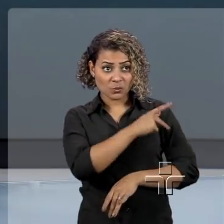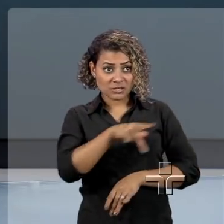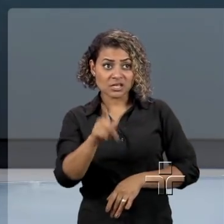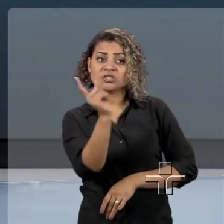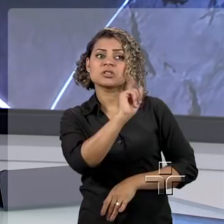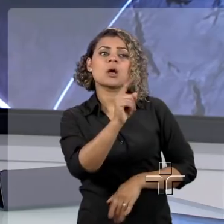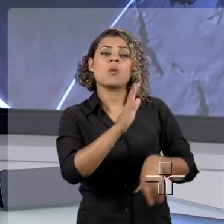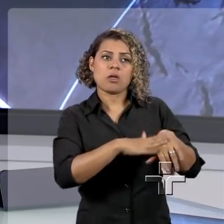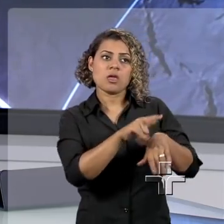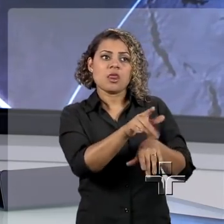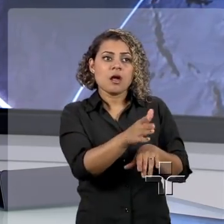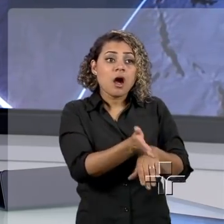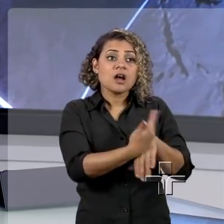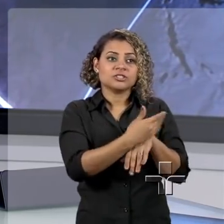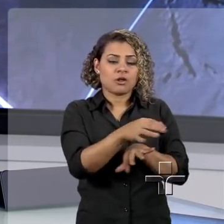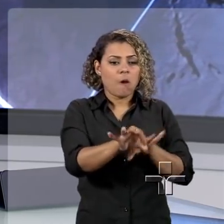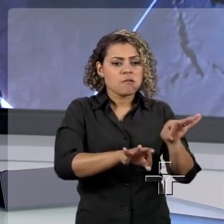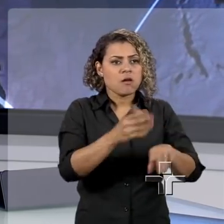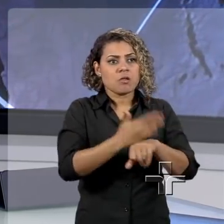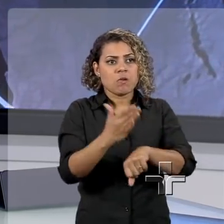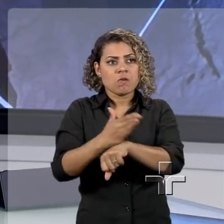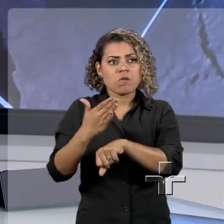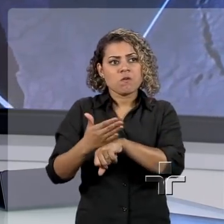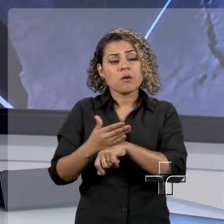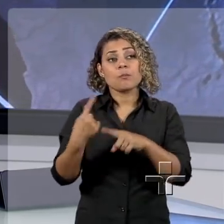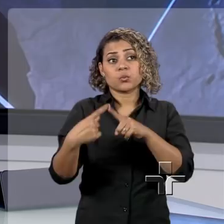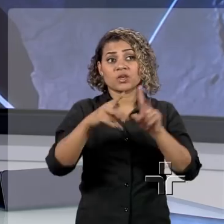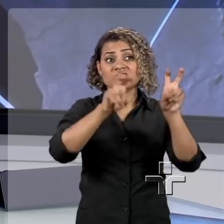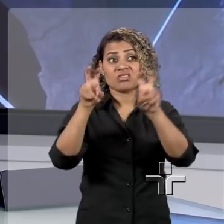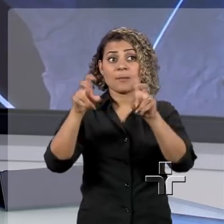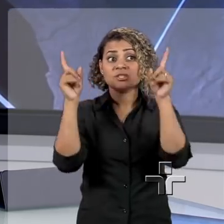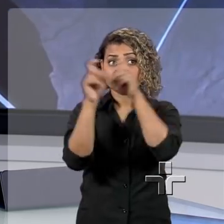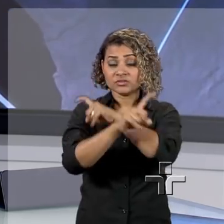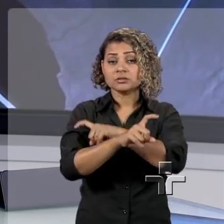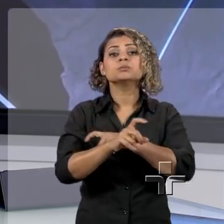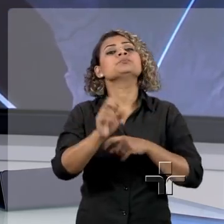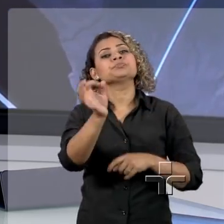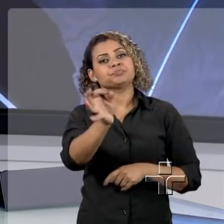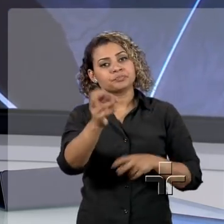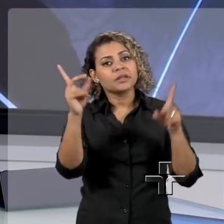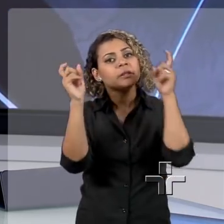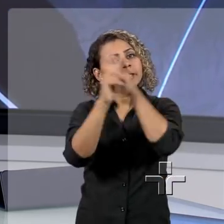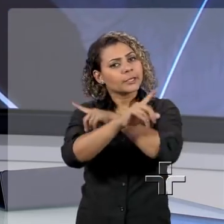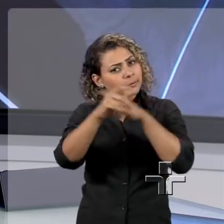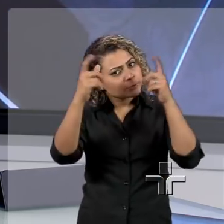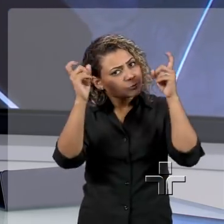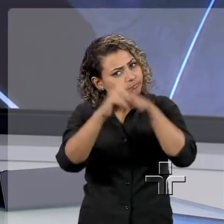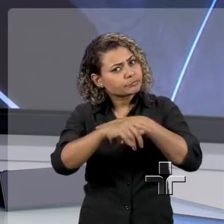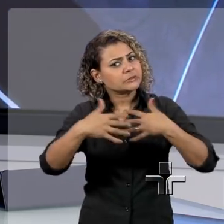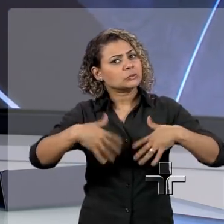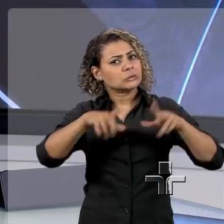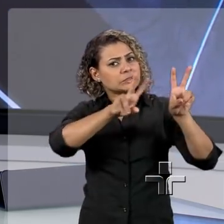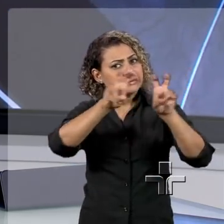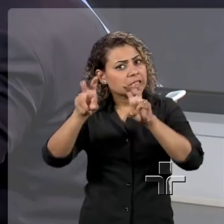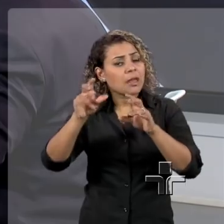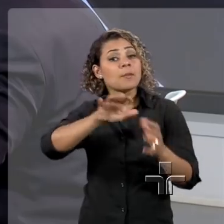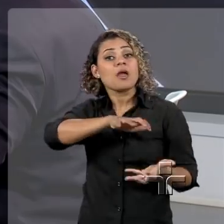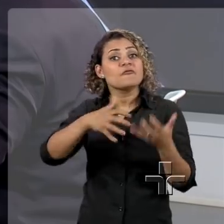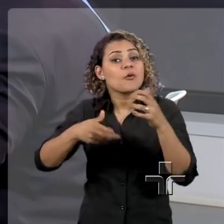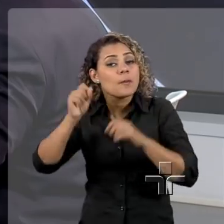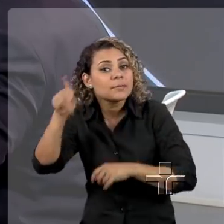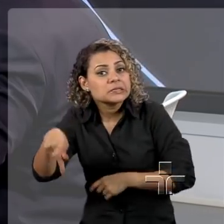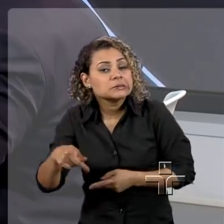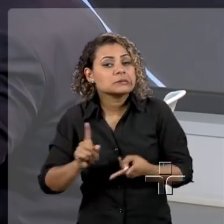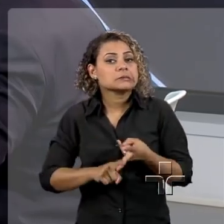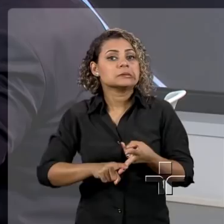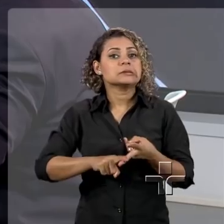mandato. Porque ele já chega tocando em temas muito complexos, né? A questão da Previdência, que pensa assim, numa aprovação ou num avanço